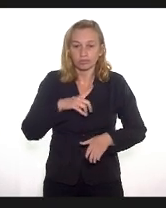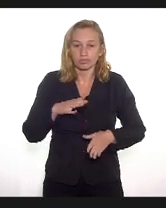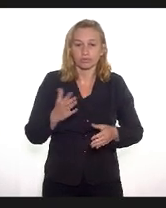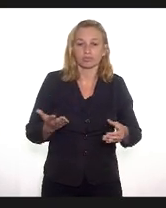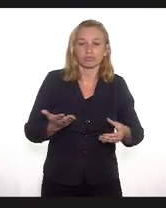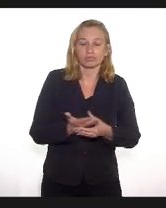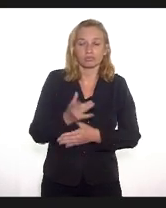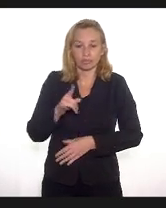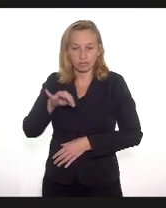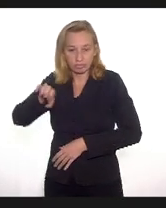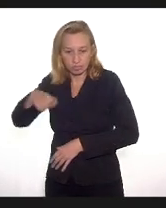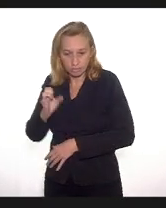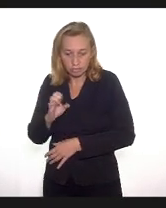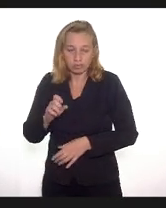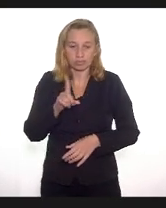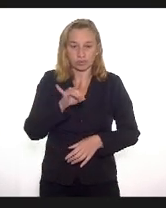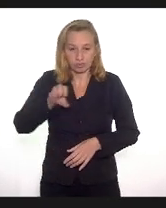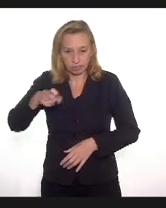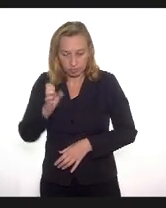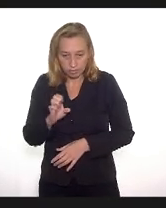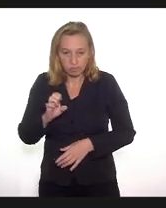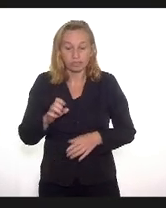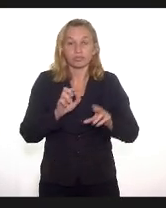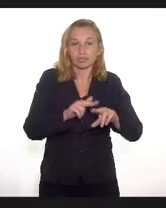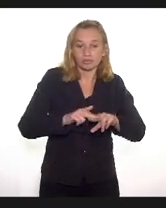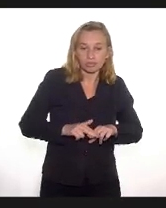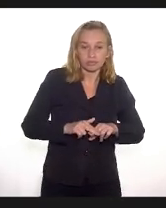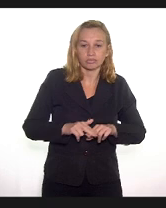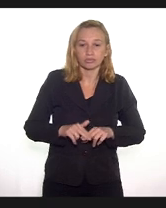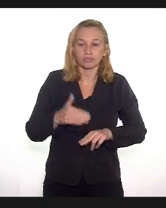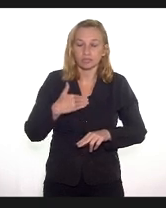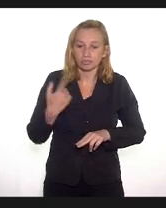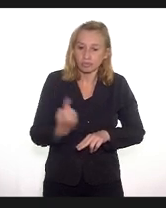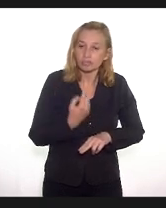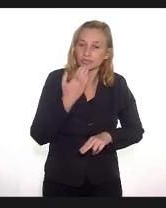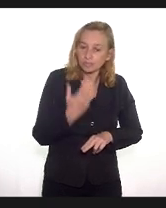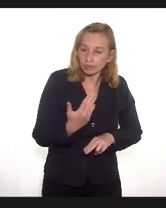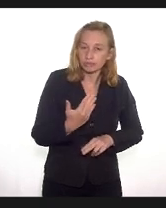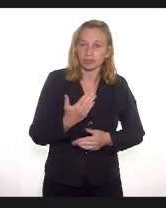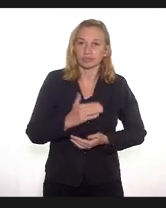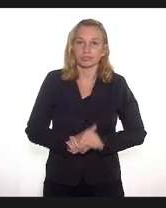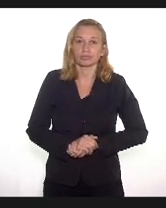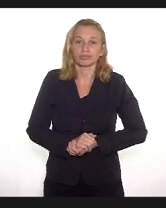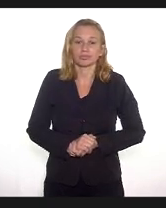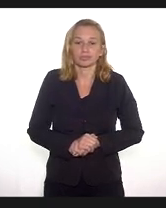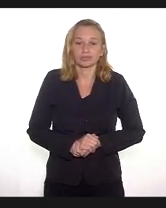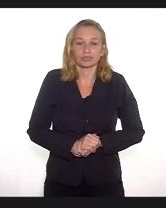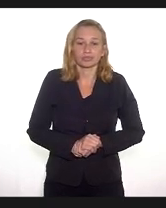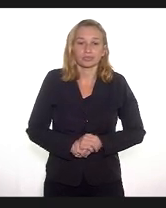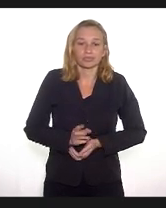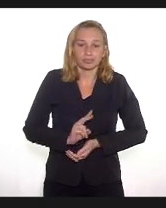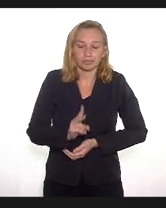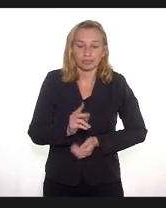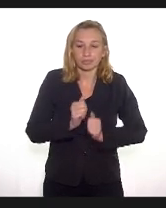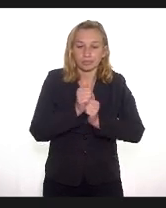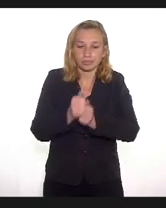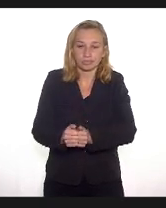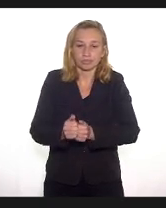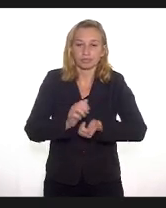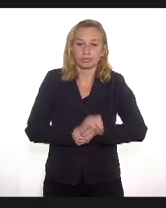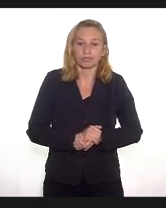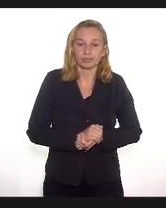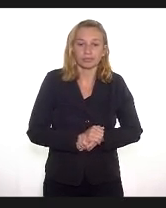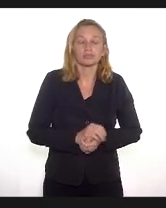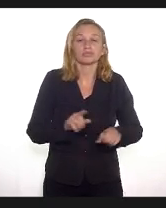do CCERJ e do CEDERJ. Portanto, o que nós pedimos é que haja sempre esse acompanhamento, mas